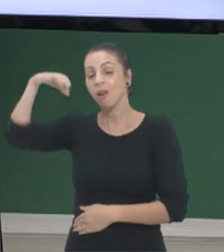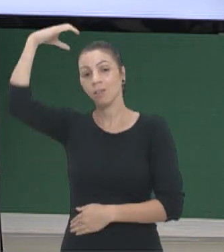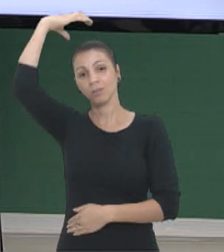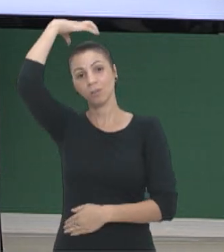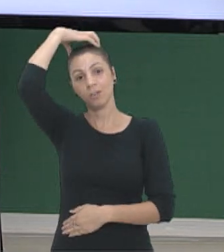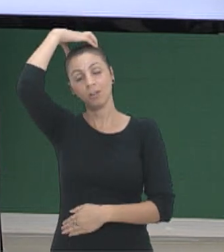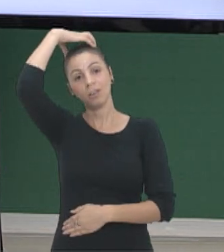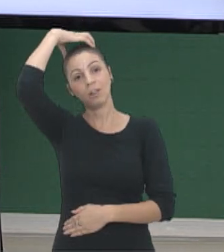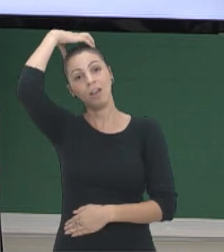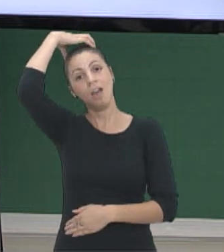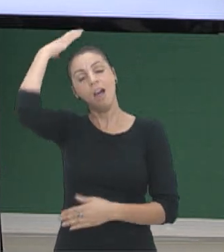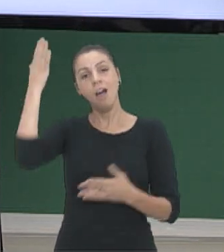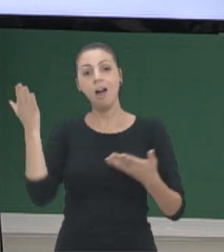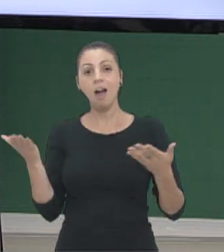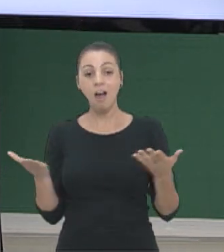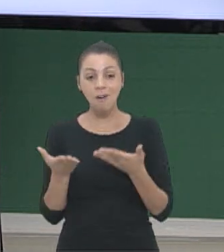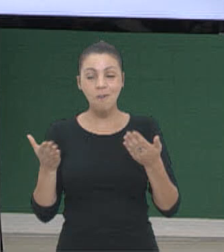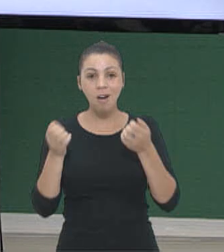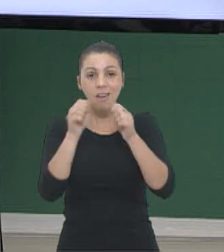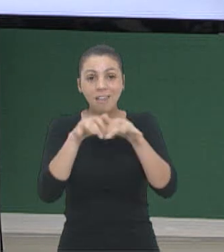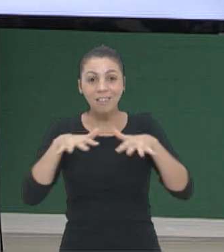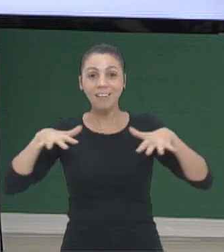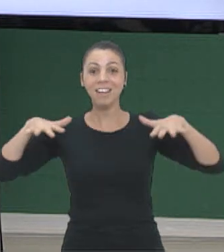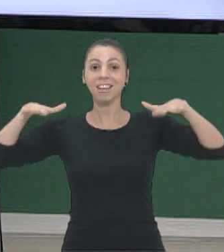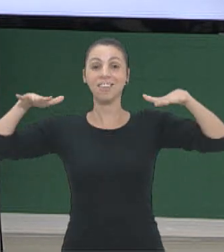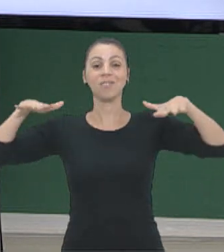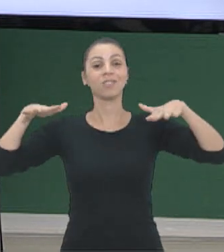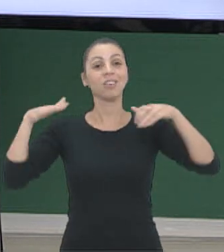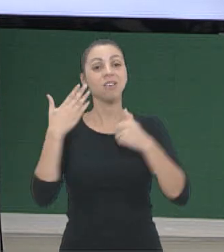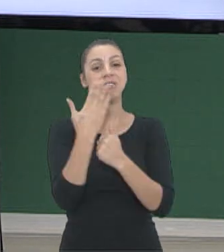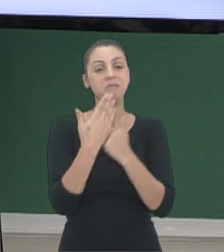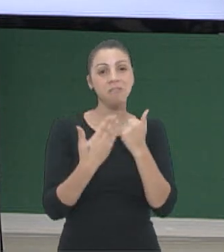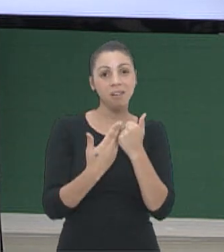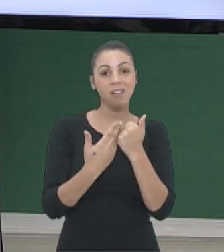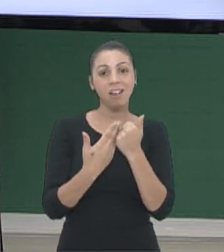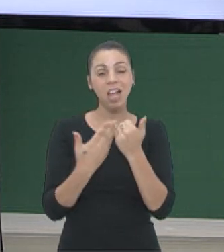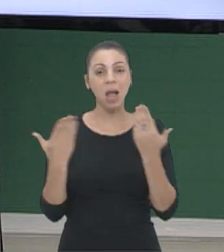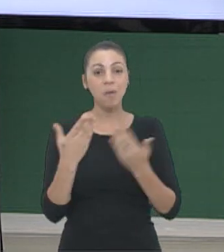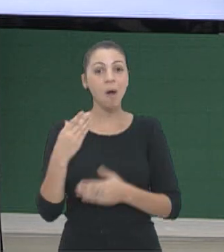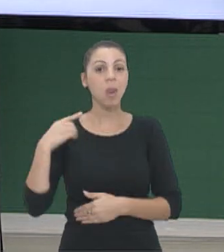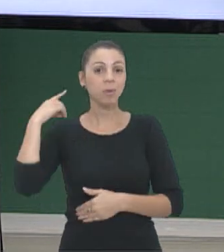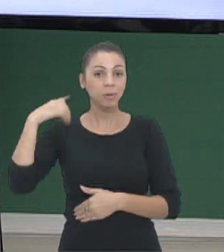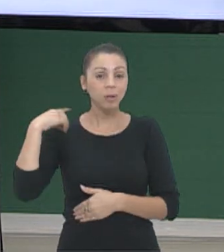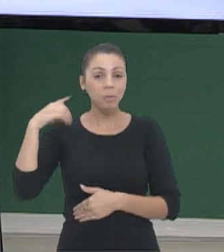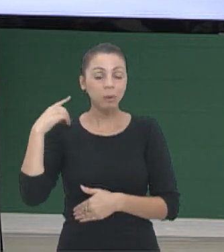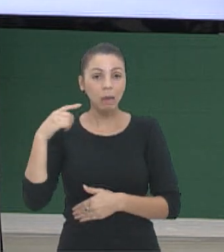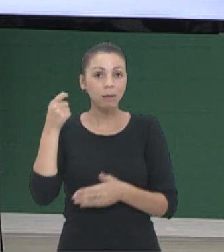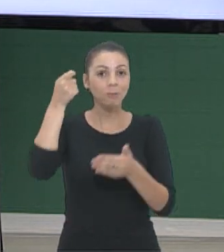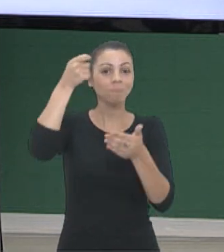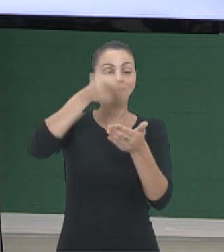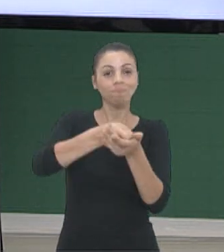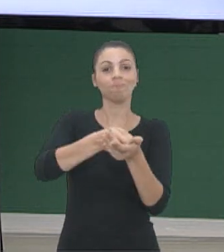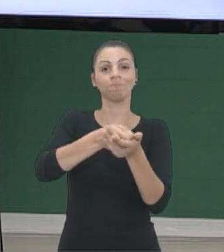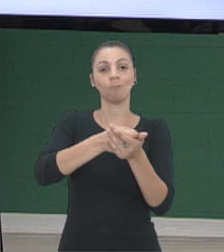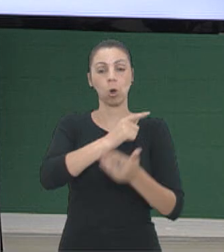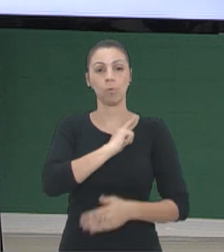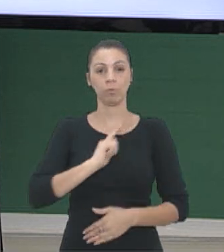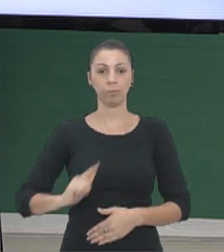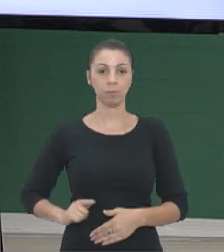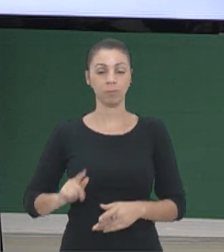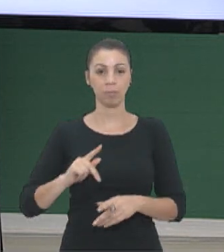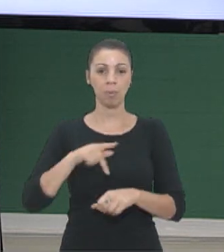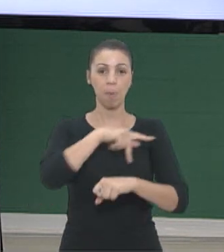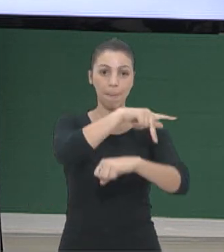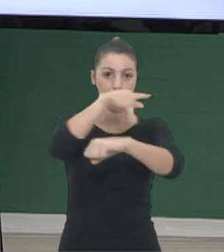se torna agora como se fosse um estado de exceção. É como se os deputados agora governassem o país. O que seria essa Convenção